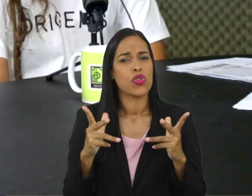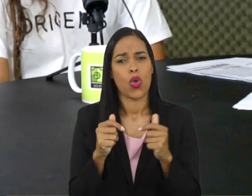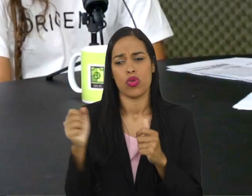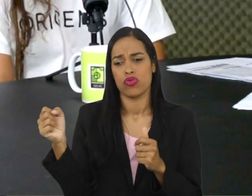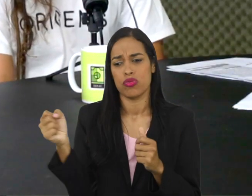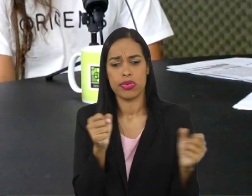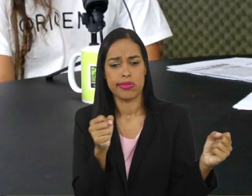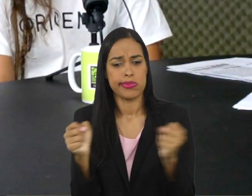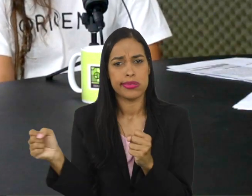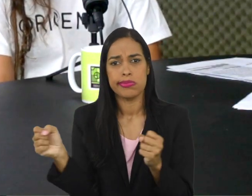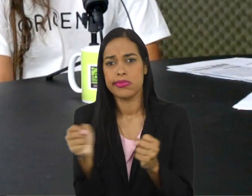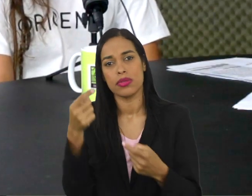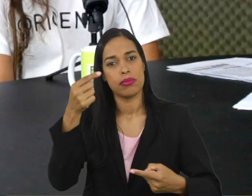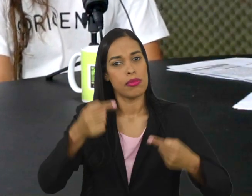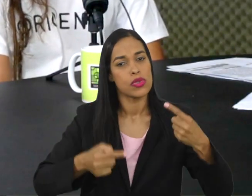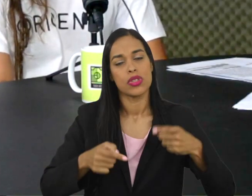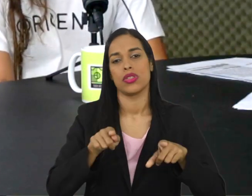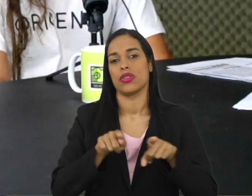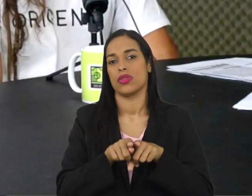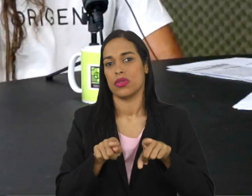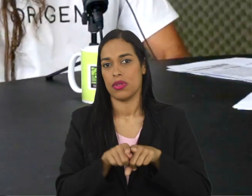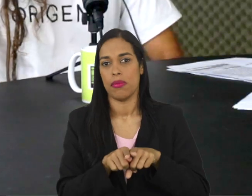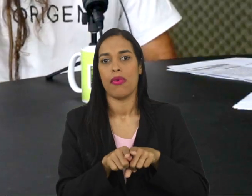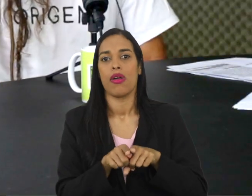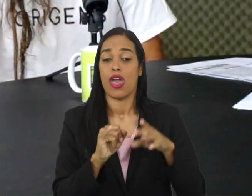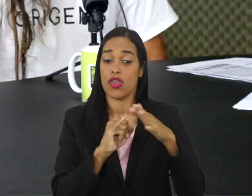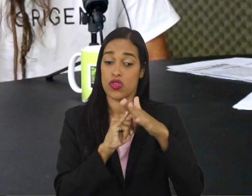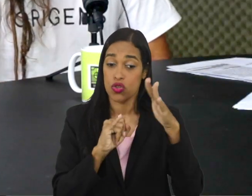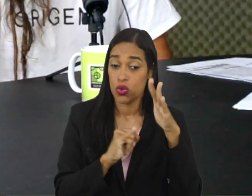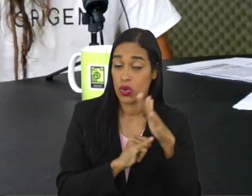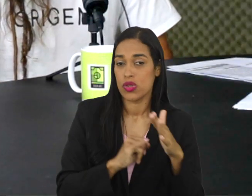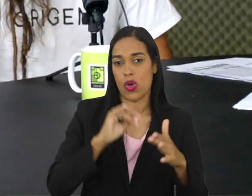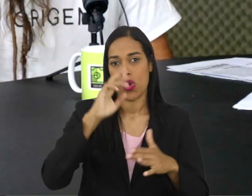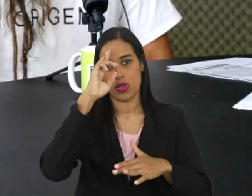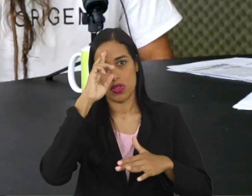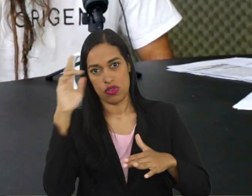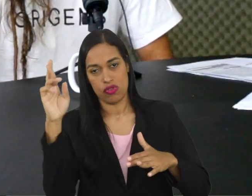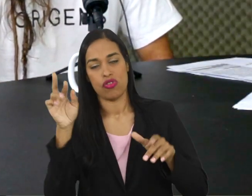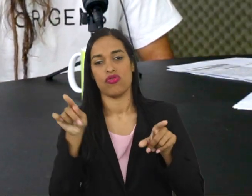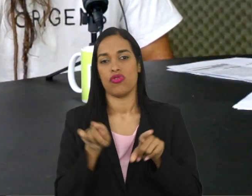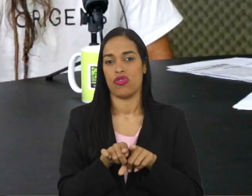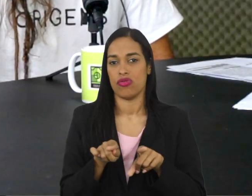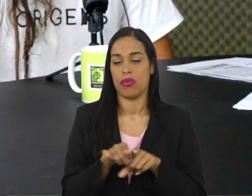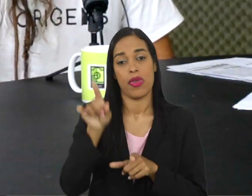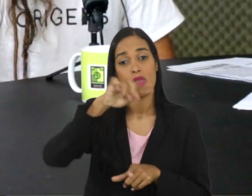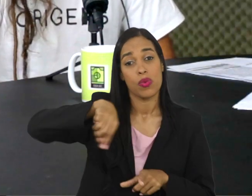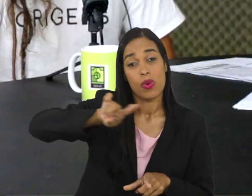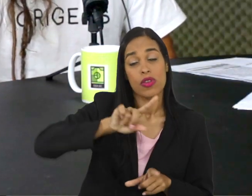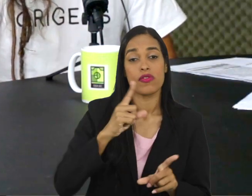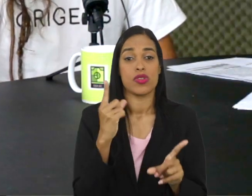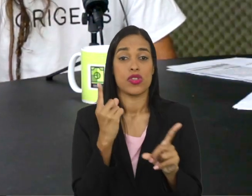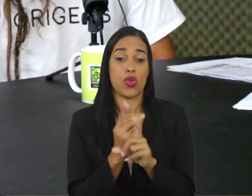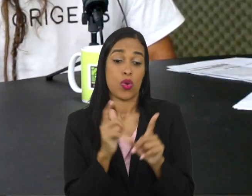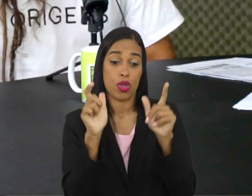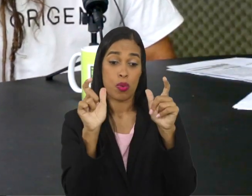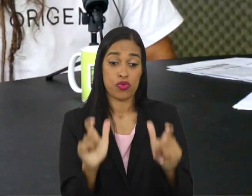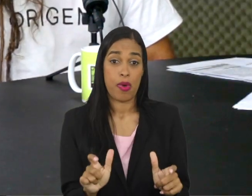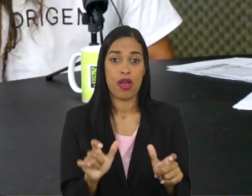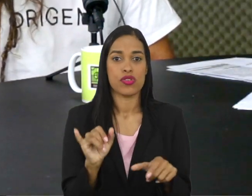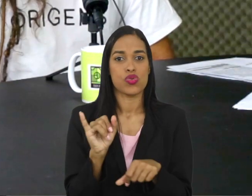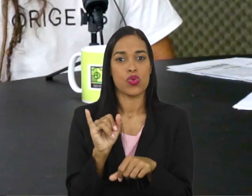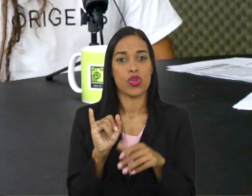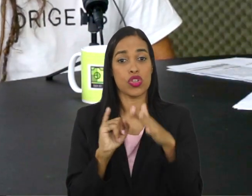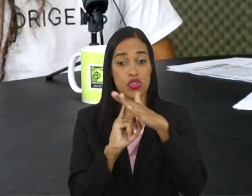espectro religioso, político. Eu acho, e é importante dizer o papel das instituições, das gestões nisso, porque quando você encontra um